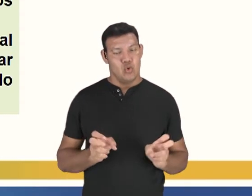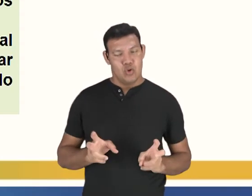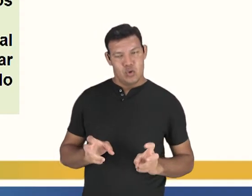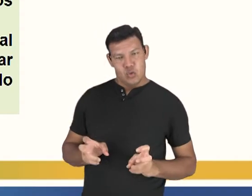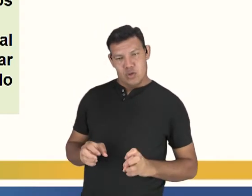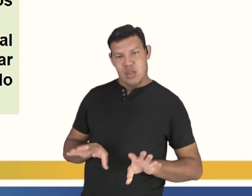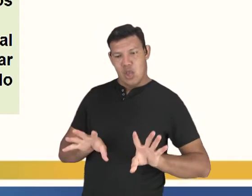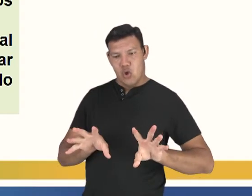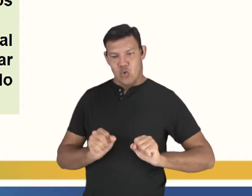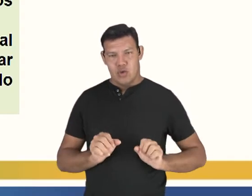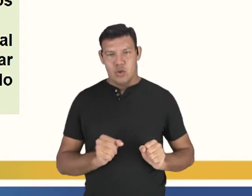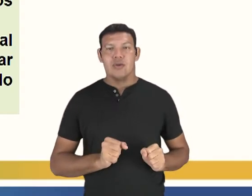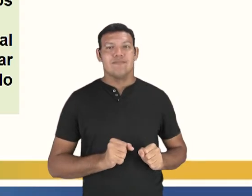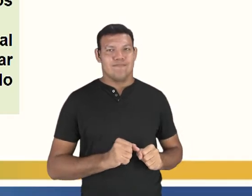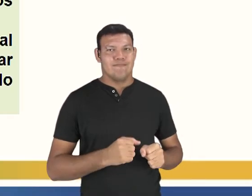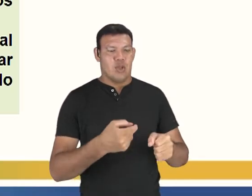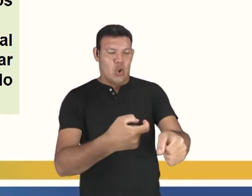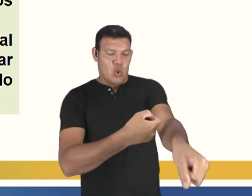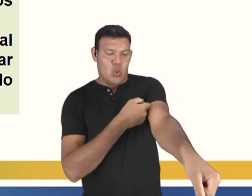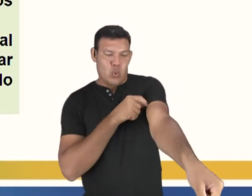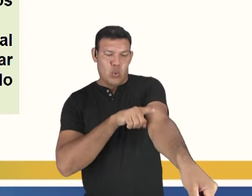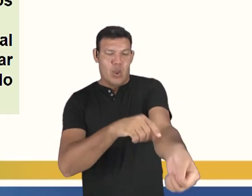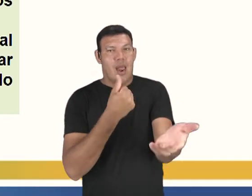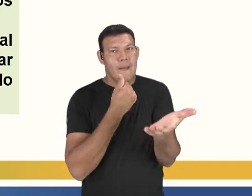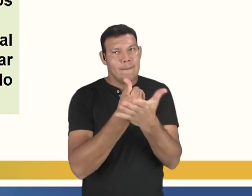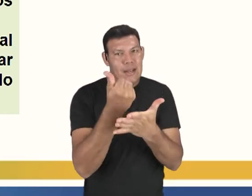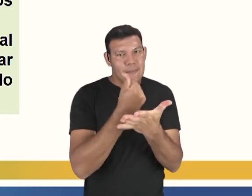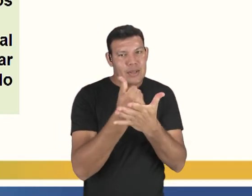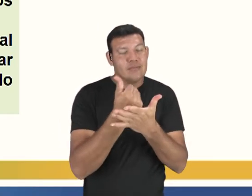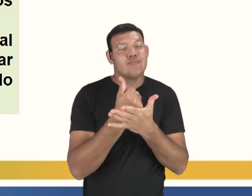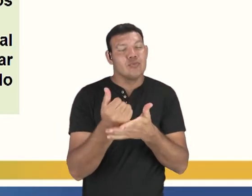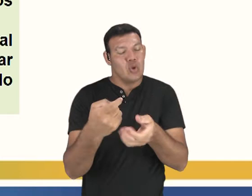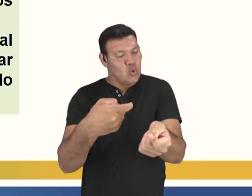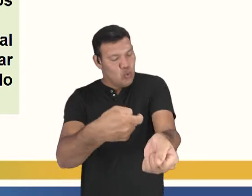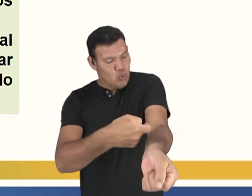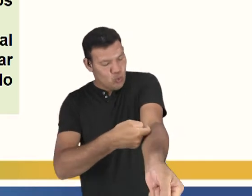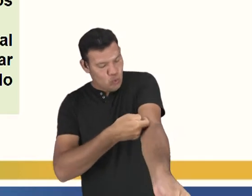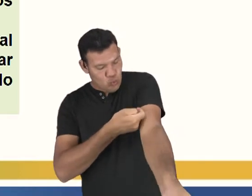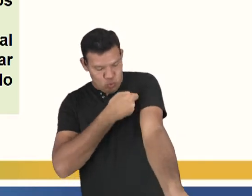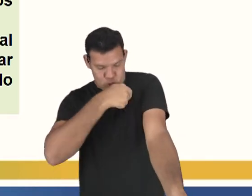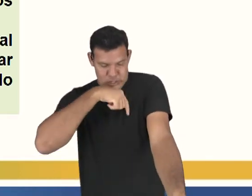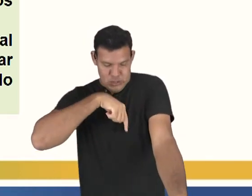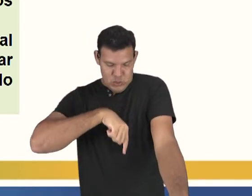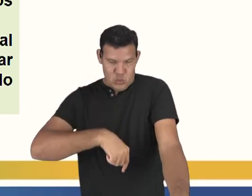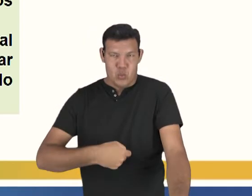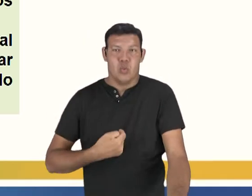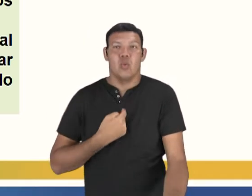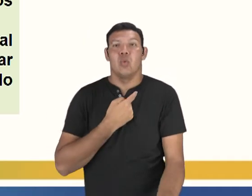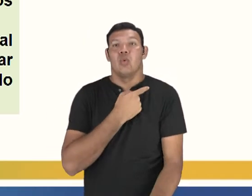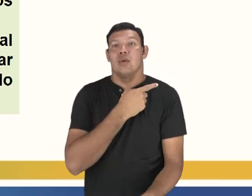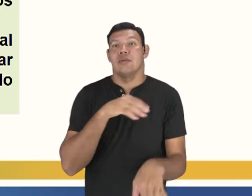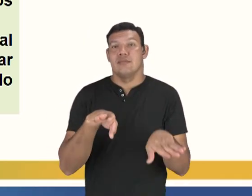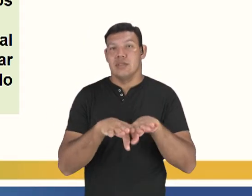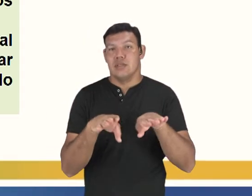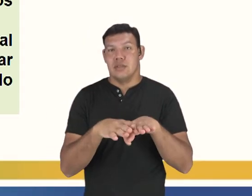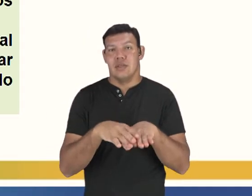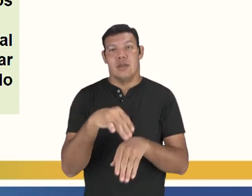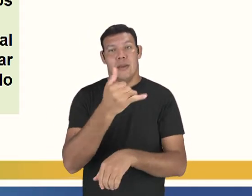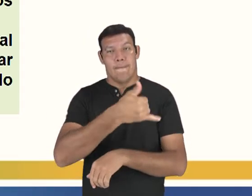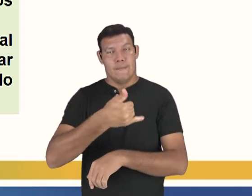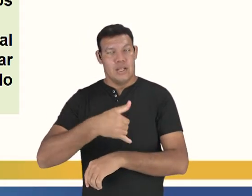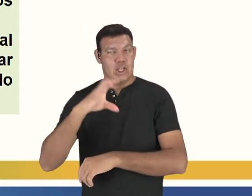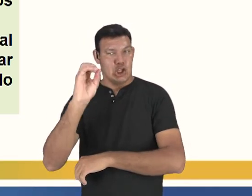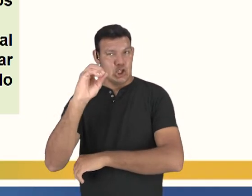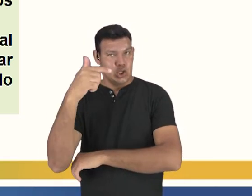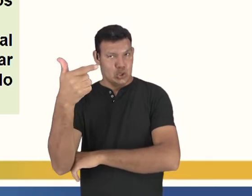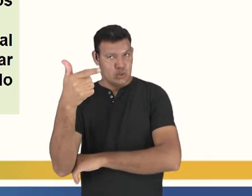o sistema circulatório, responsável pelo transporte dos mesmos, né, dos nutrientes, bem como oxigênio e outras substâncias, como hormônios,